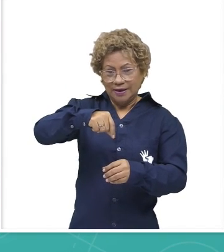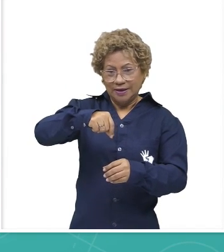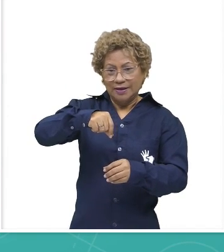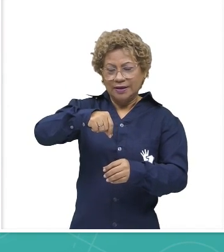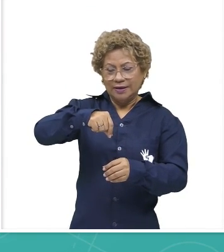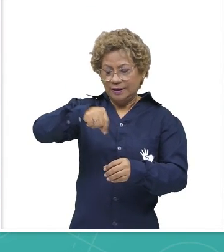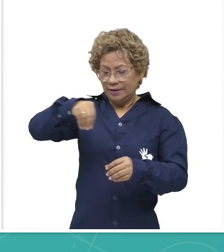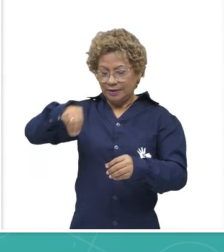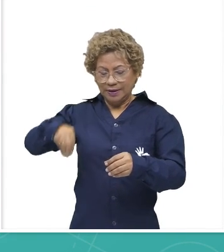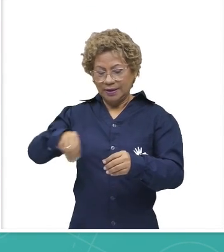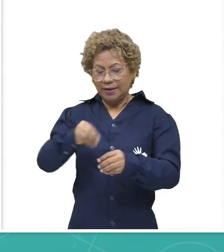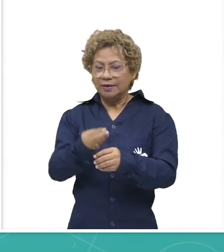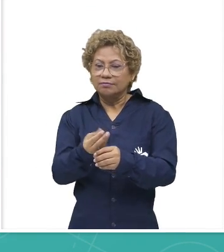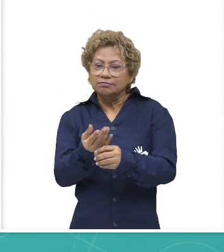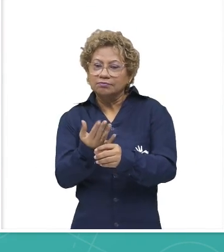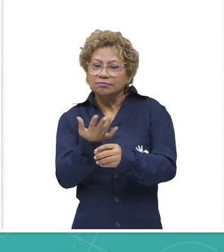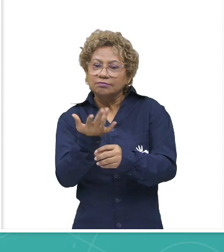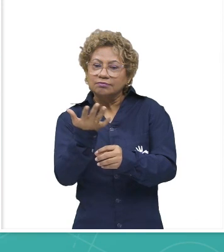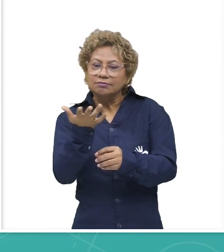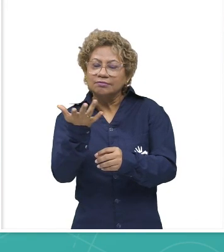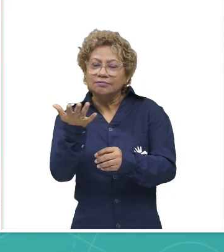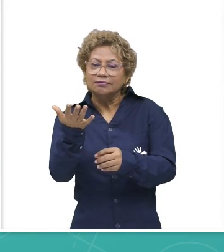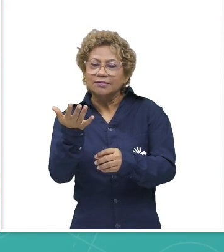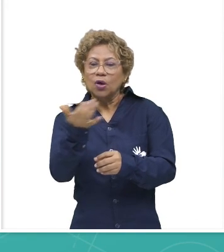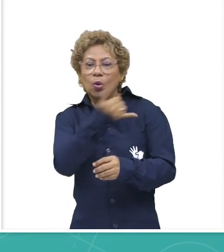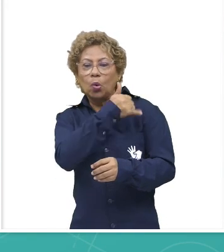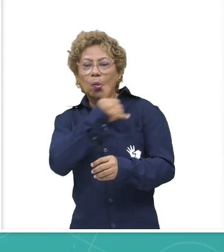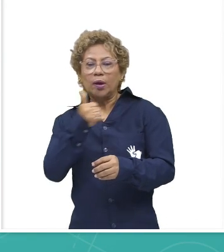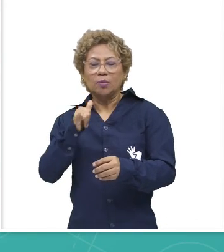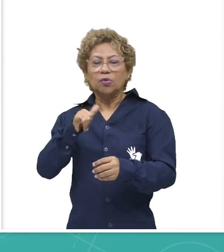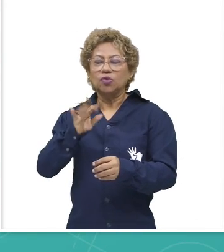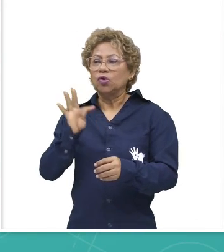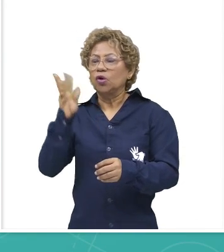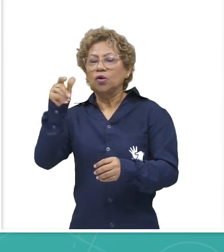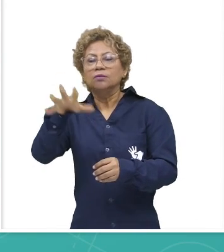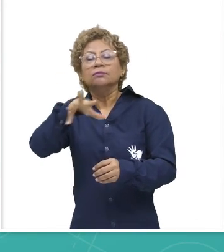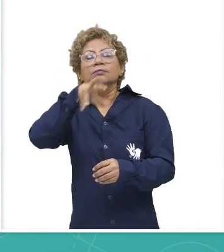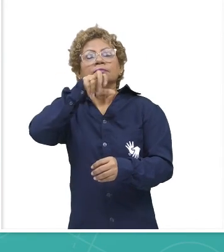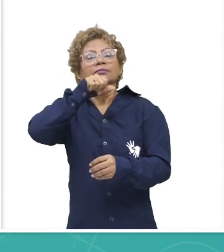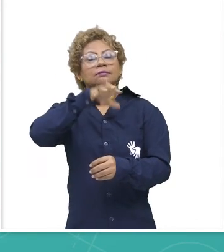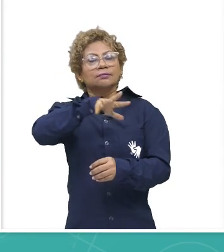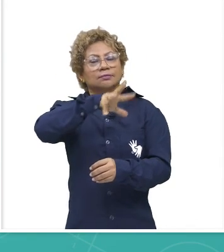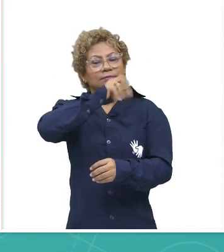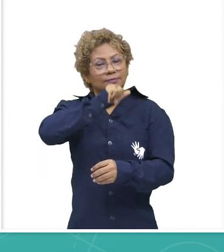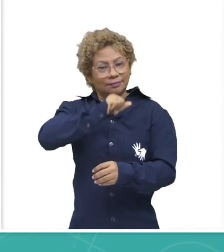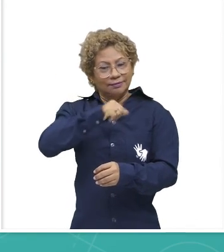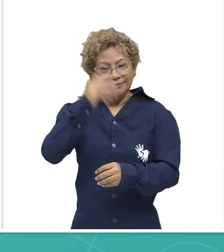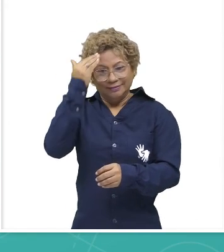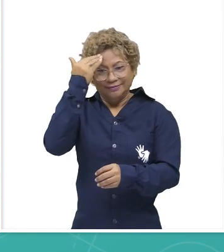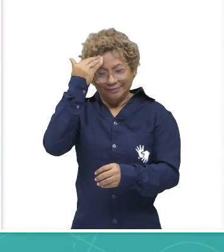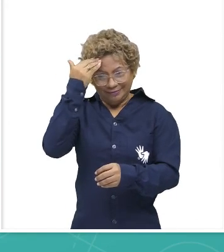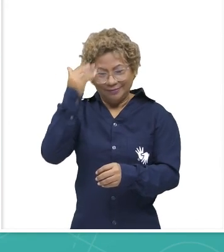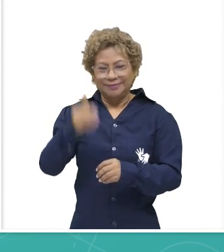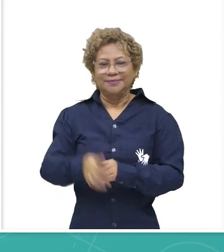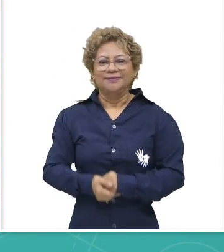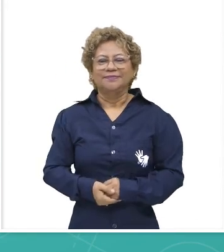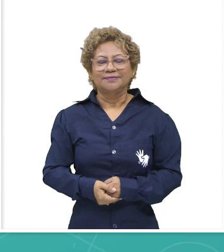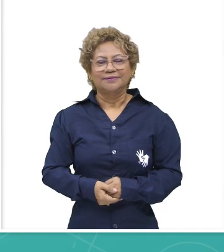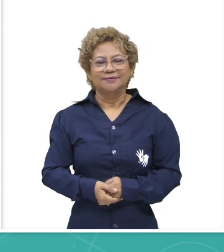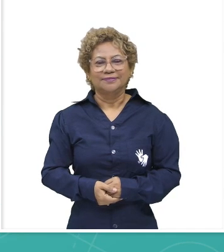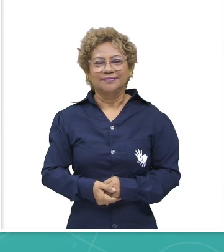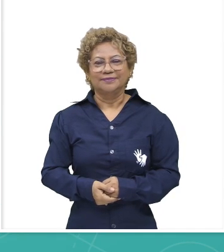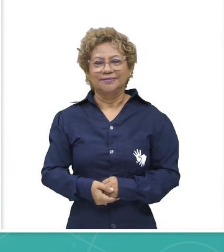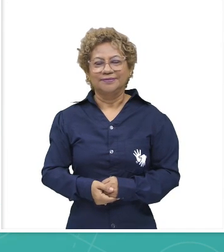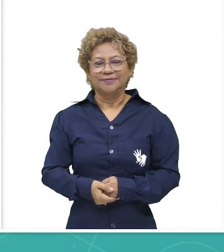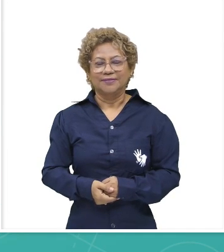murcha, o ar chegou lá, se expandiu e ocupou todo o espaço que estava ali dentro da bola. Muito bem, parabéns a